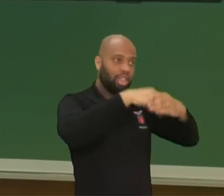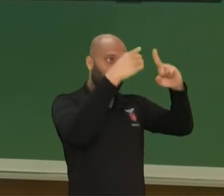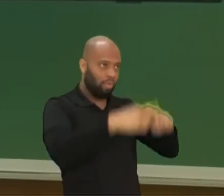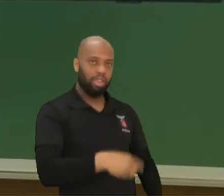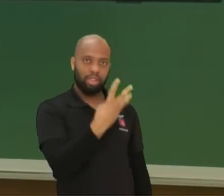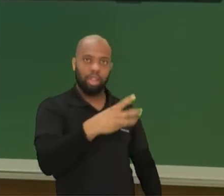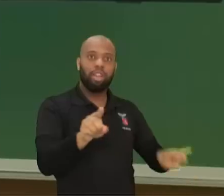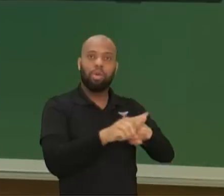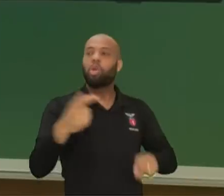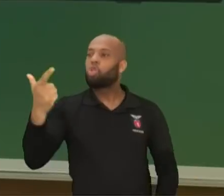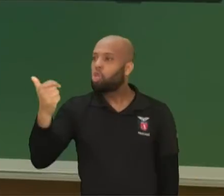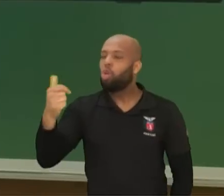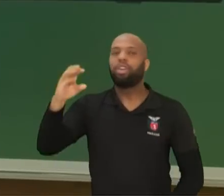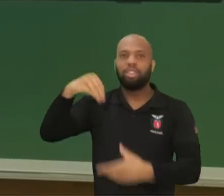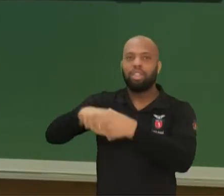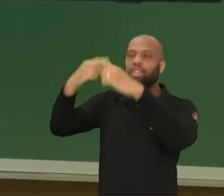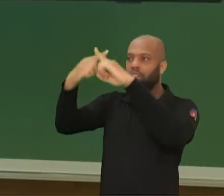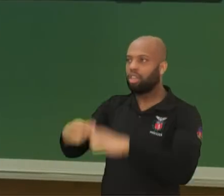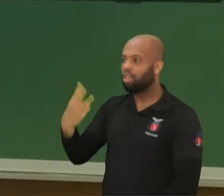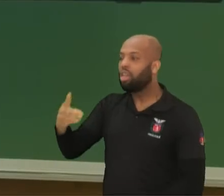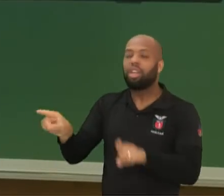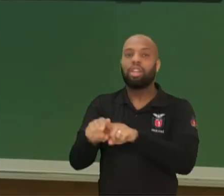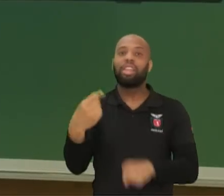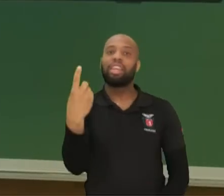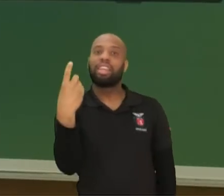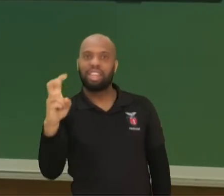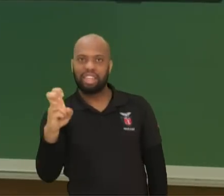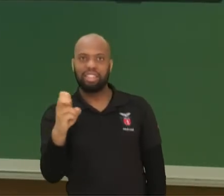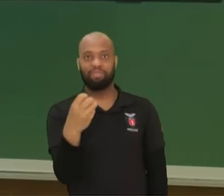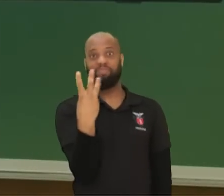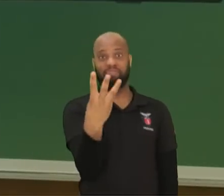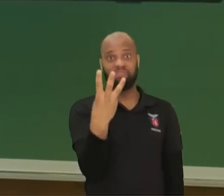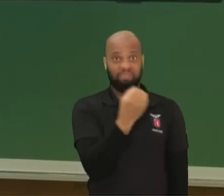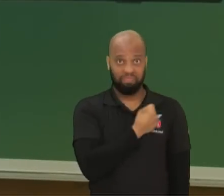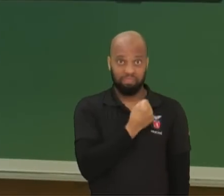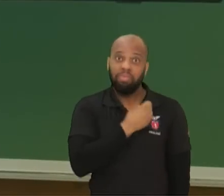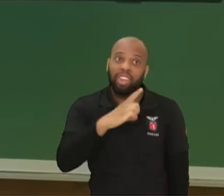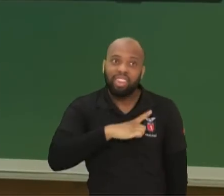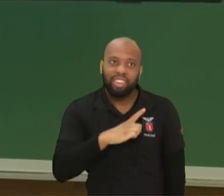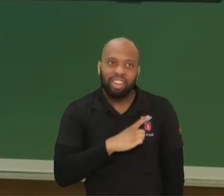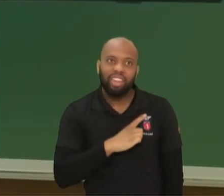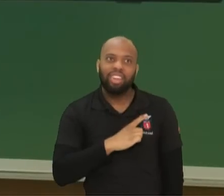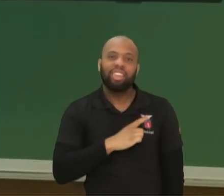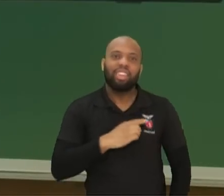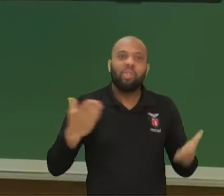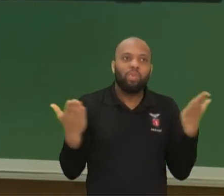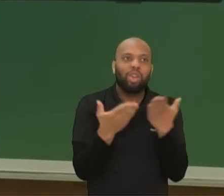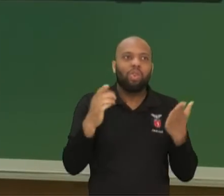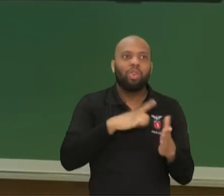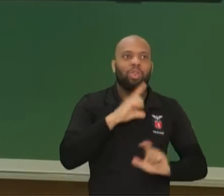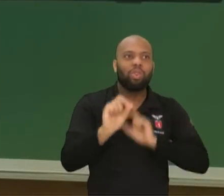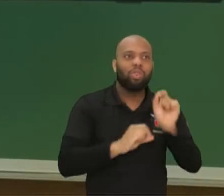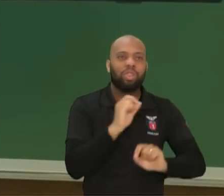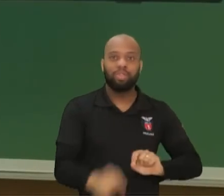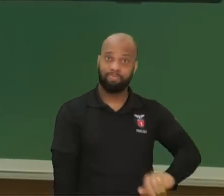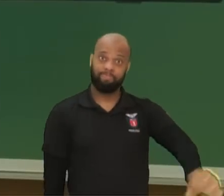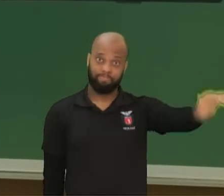3, o 12 e o 15, certo? Então, lembrando que nesse nosso